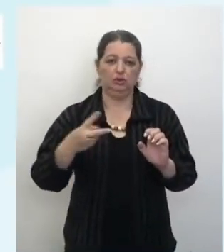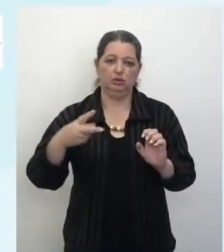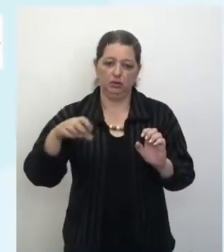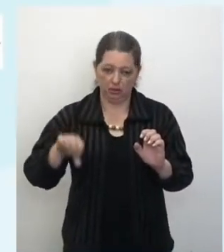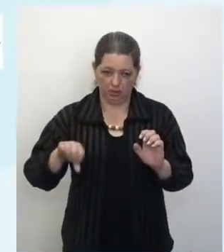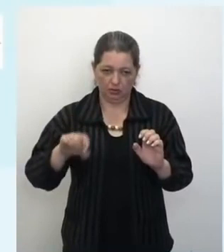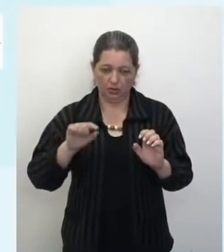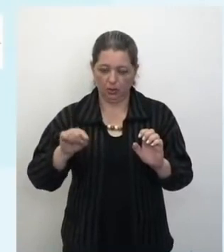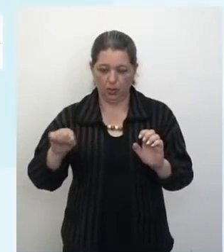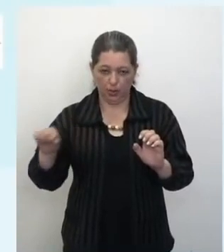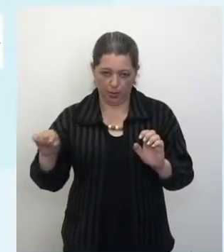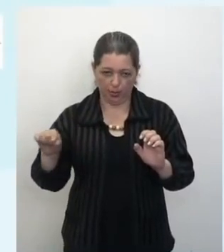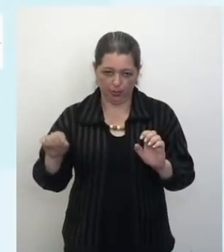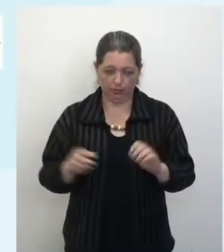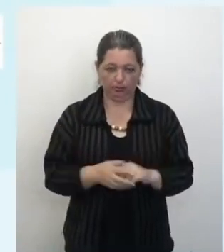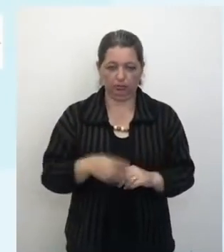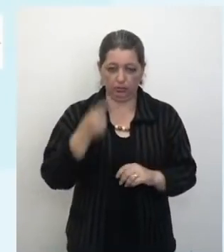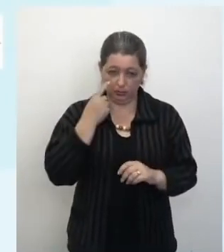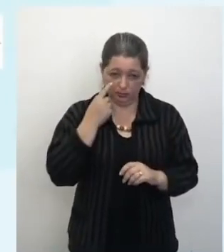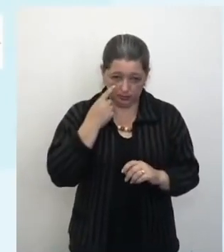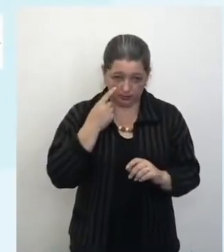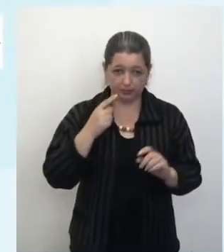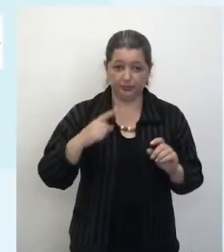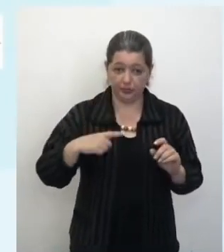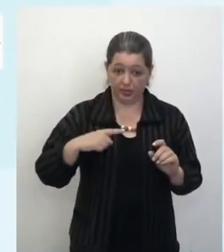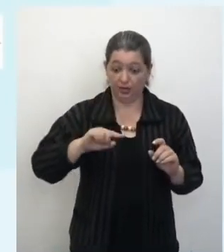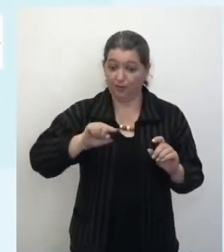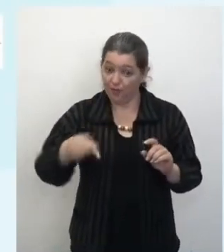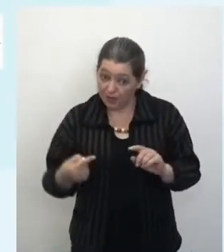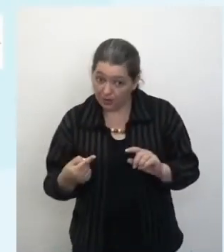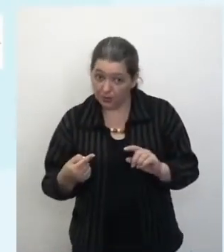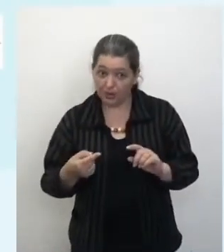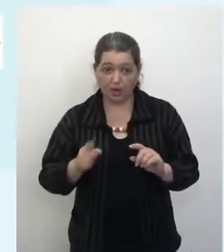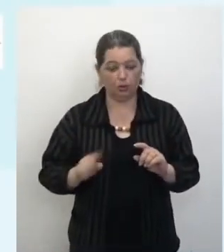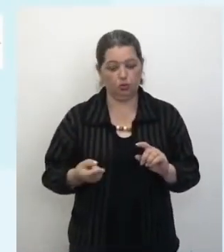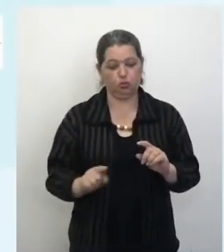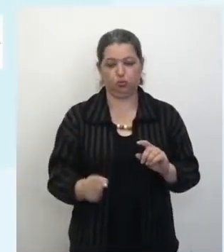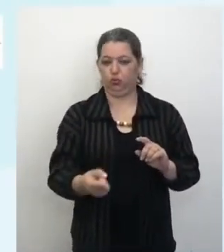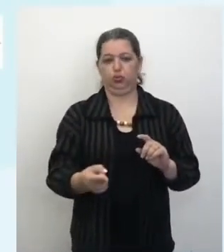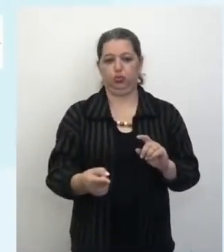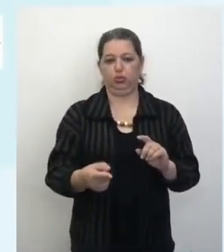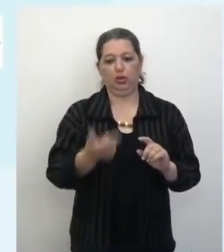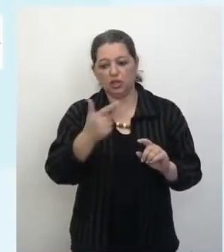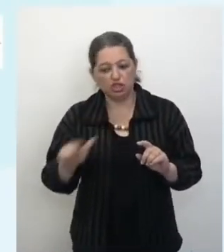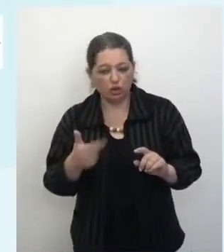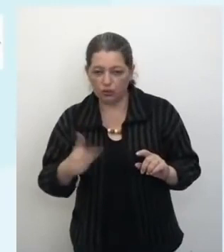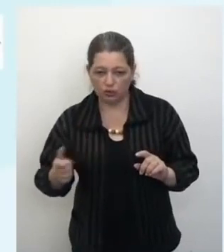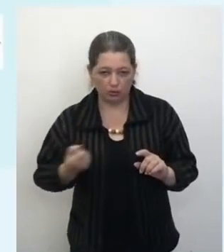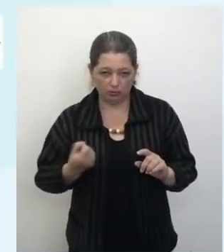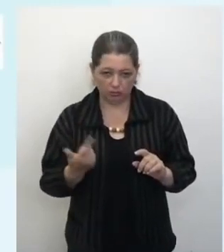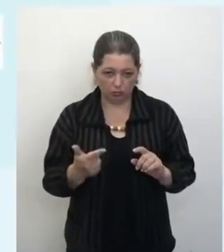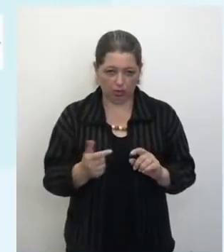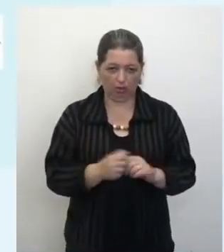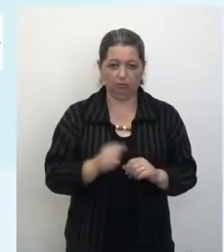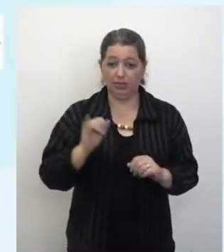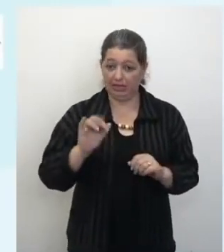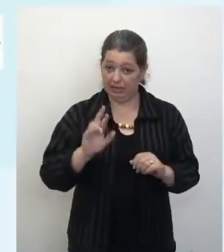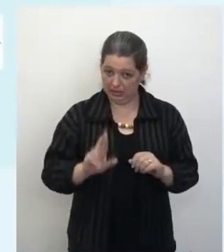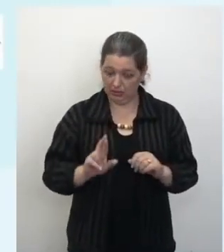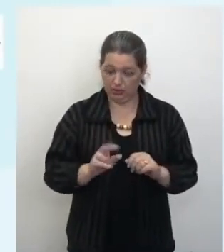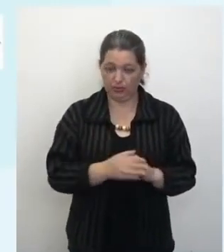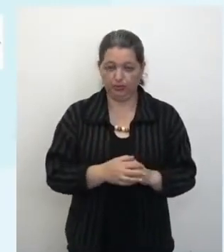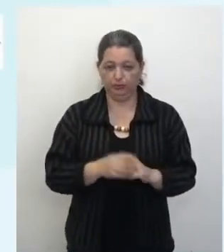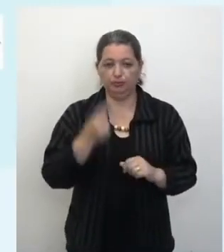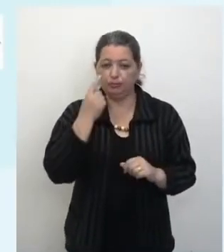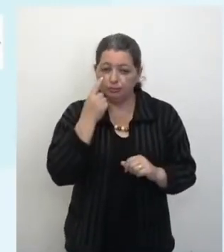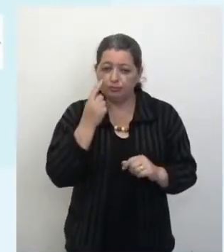1,71029 reticências. Tá vendo que é um número com vírgula que não tem fim e que não repete? Ele é irracional. Na hora de localizar, eu